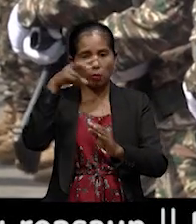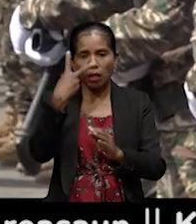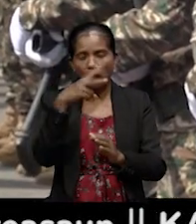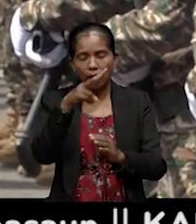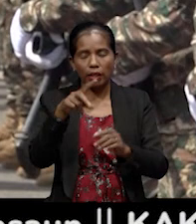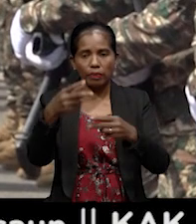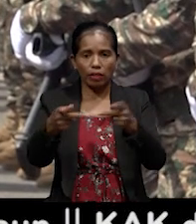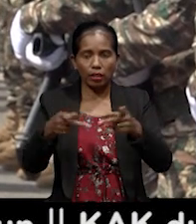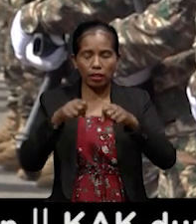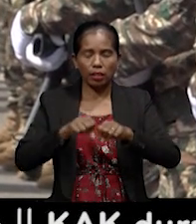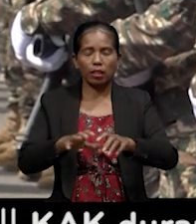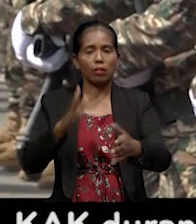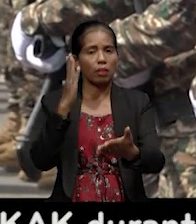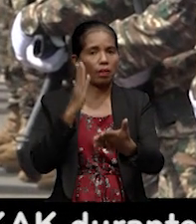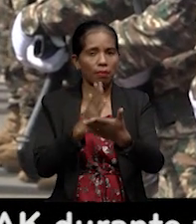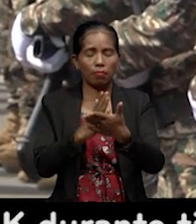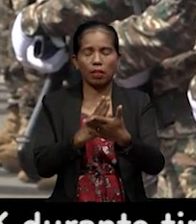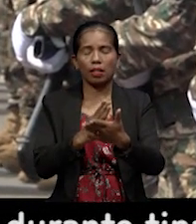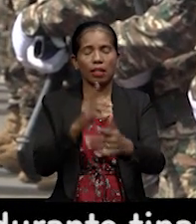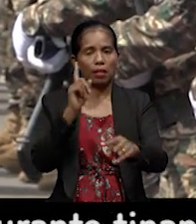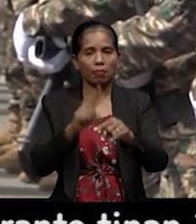rodihalau prevenção pesca ilegal. Cada